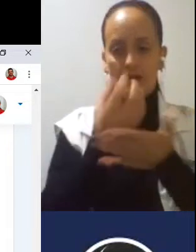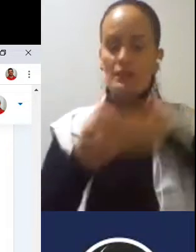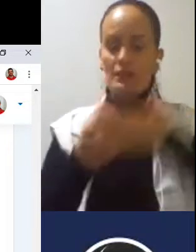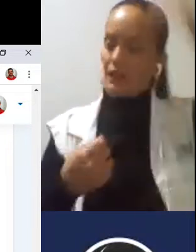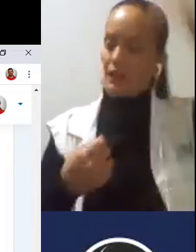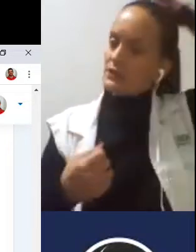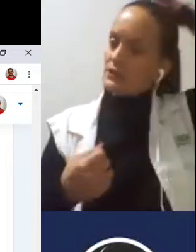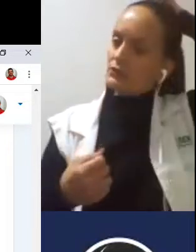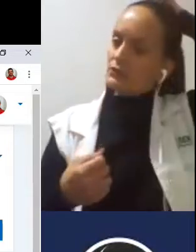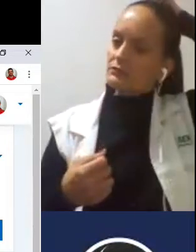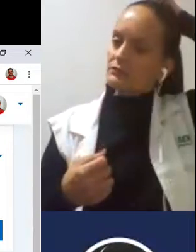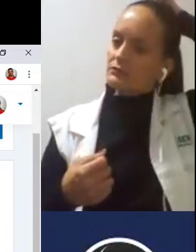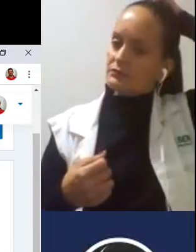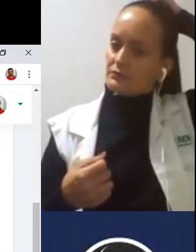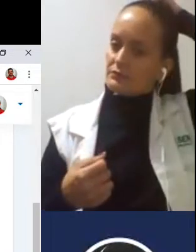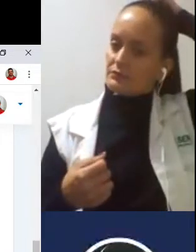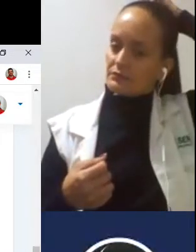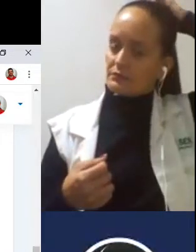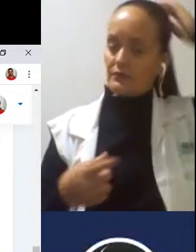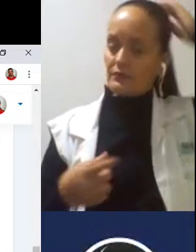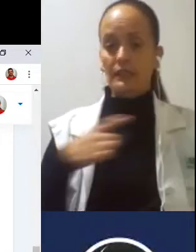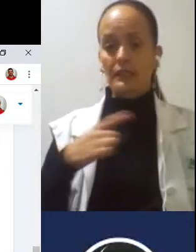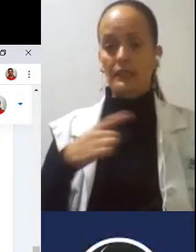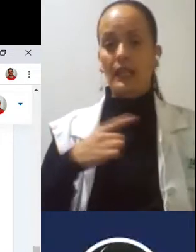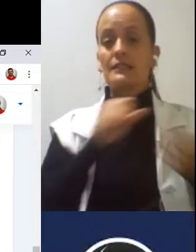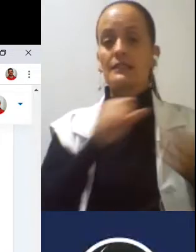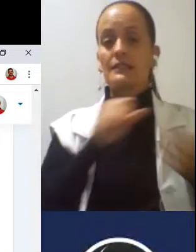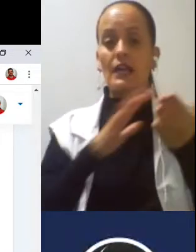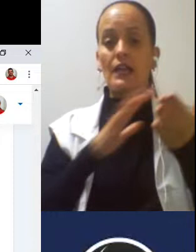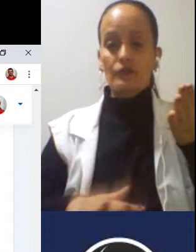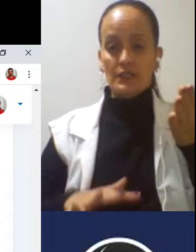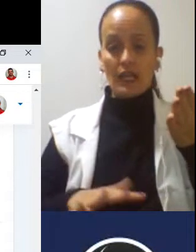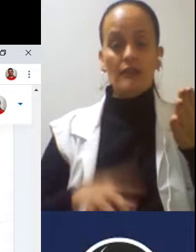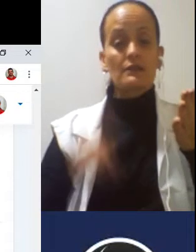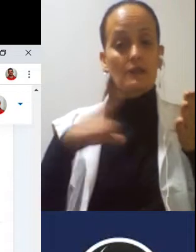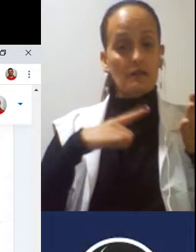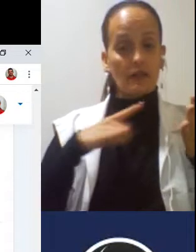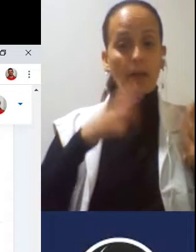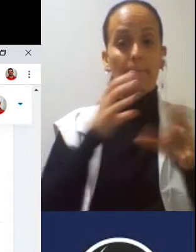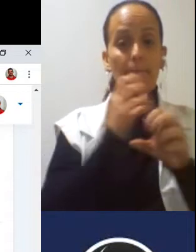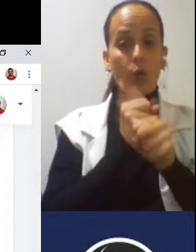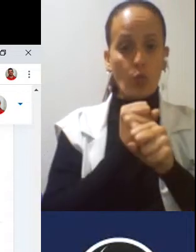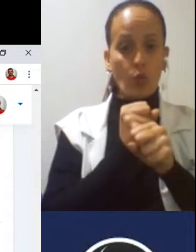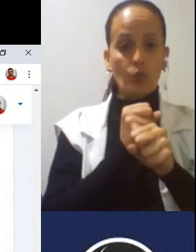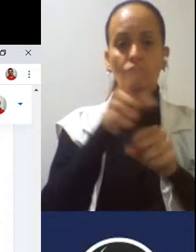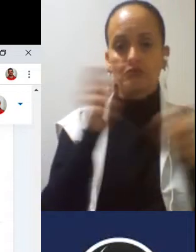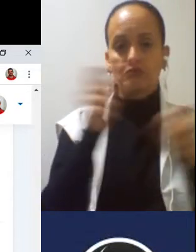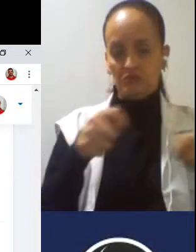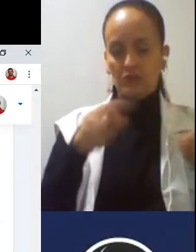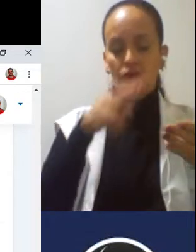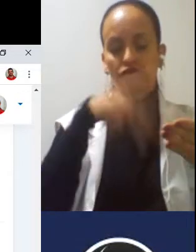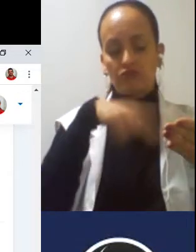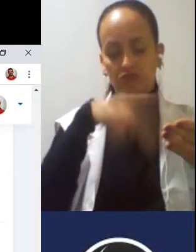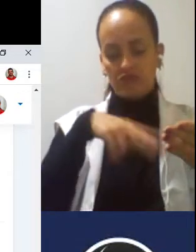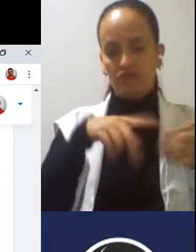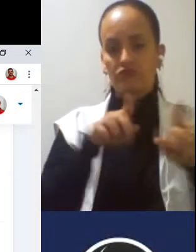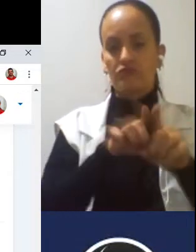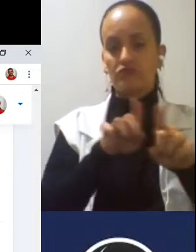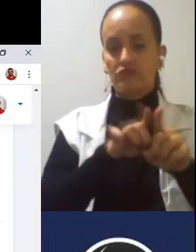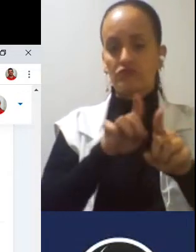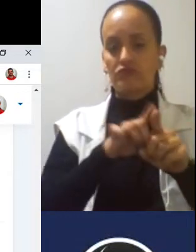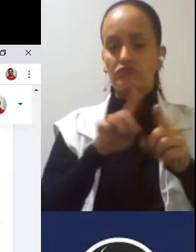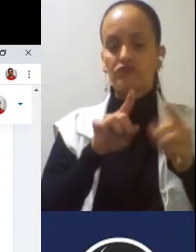aqui também. As situações de aprendizagem, que é o que vai ser pontuado, já estão disponíveis aqui para vocês também lerem, para vocês